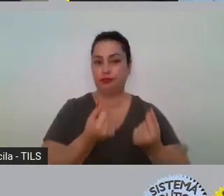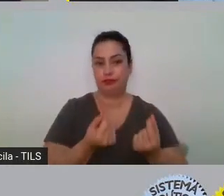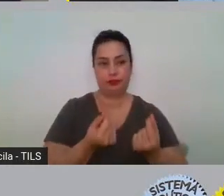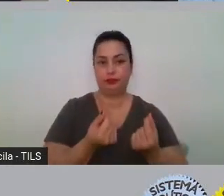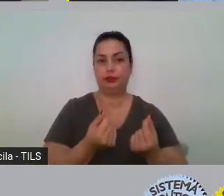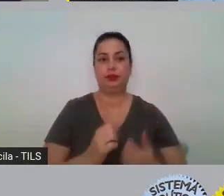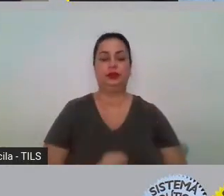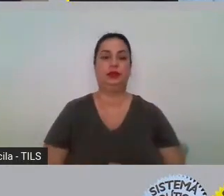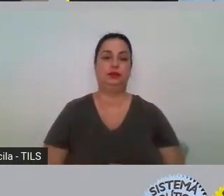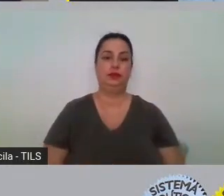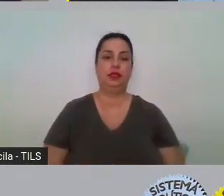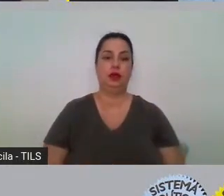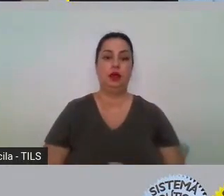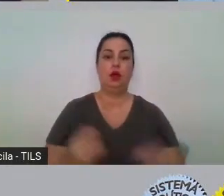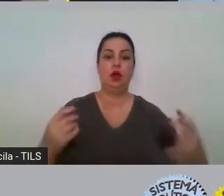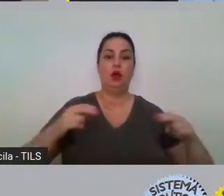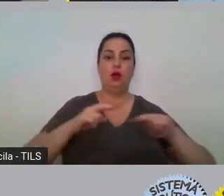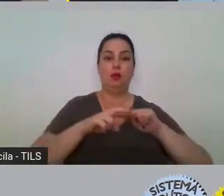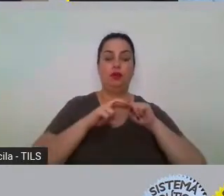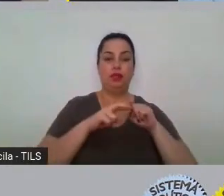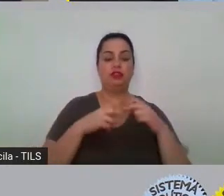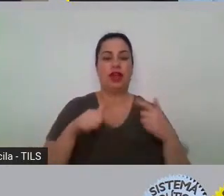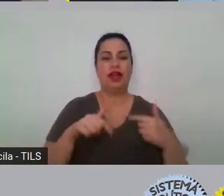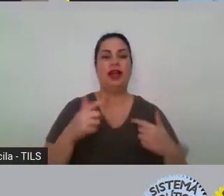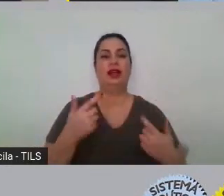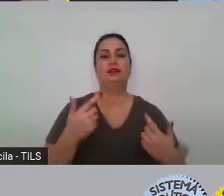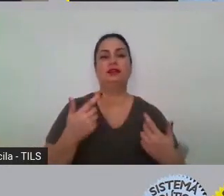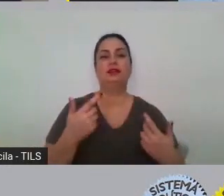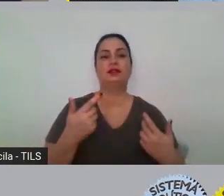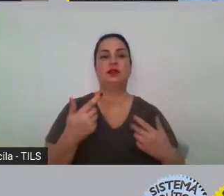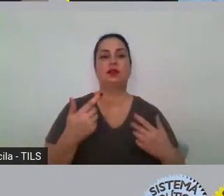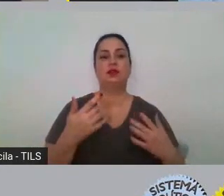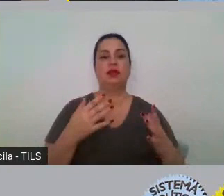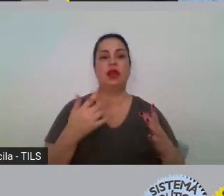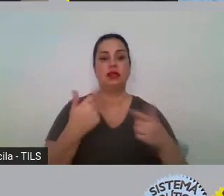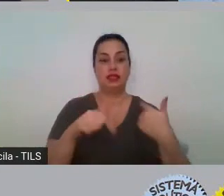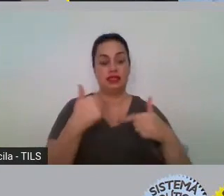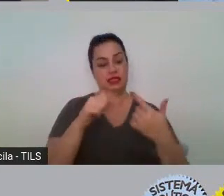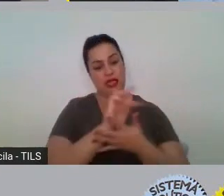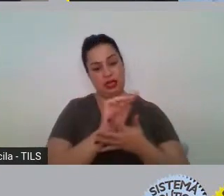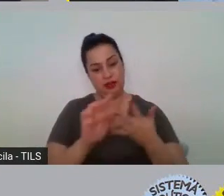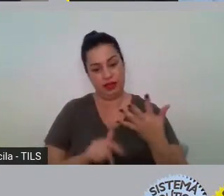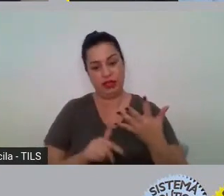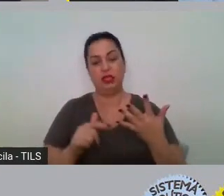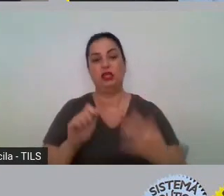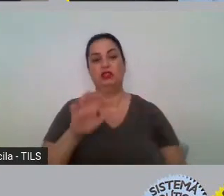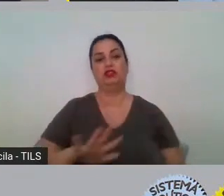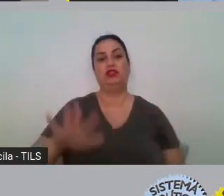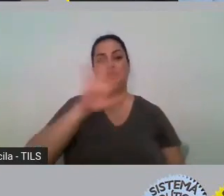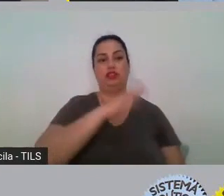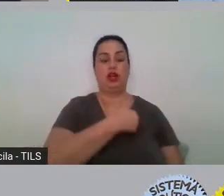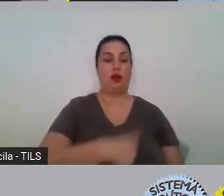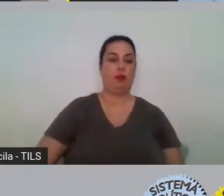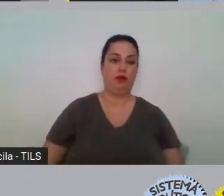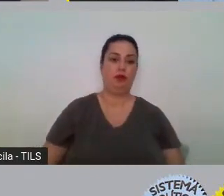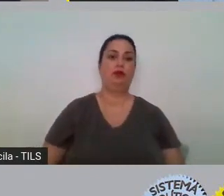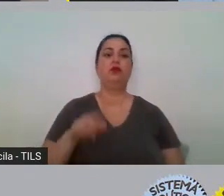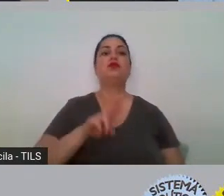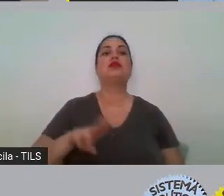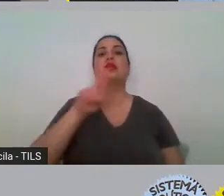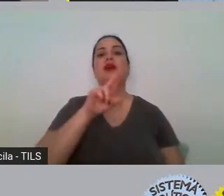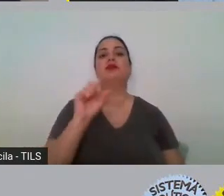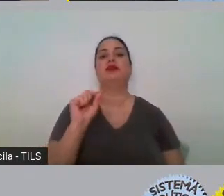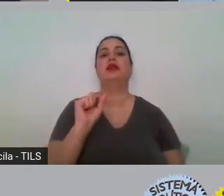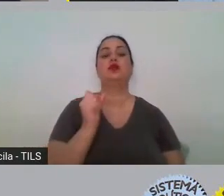públicos e das estatais com dinheiro do BNDES. Isso é muito grave, porque estão privatizando tudo